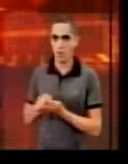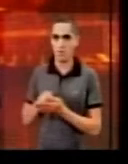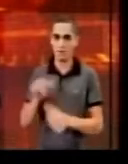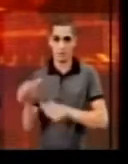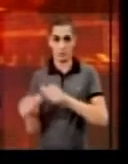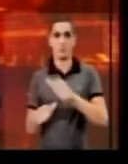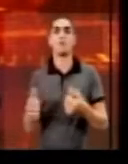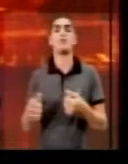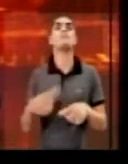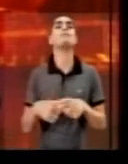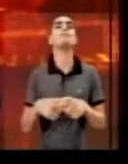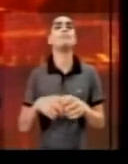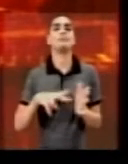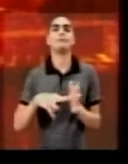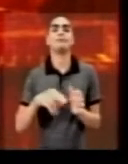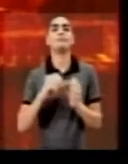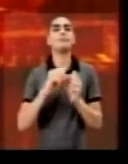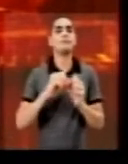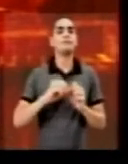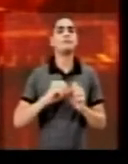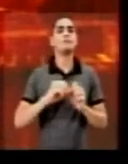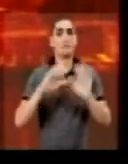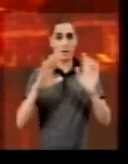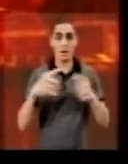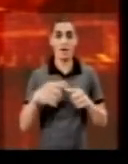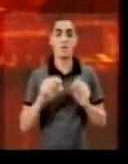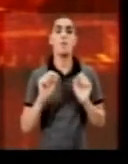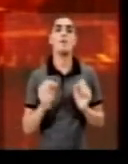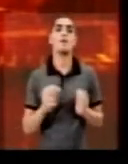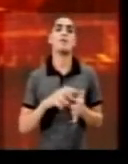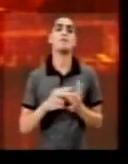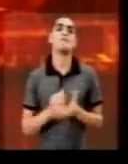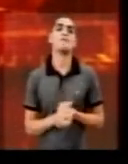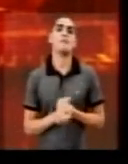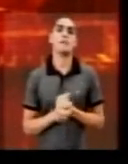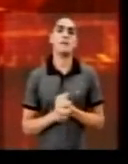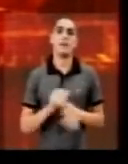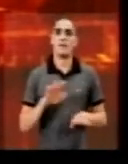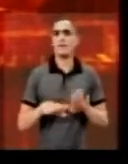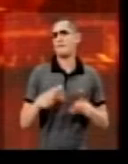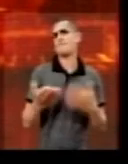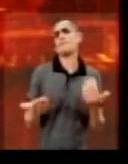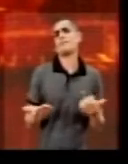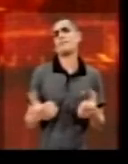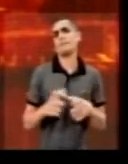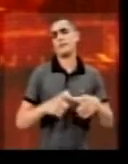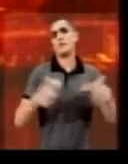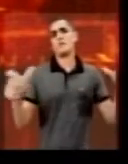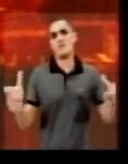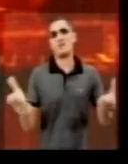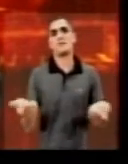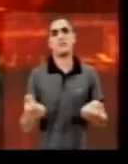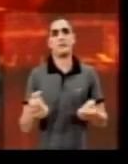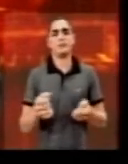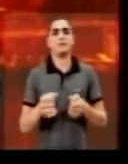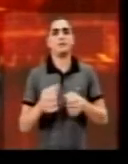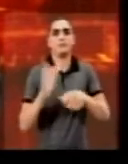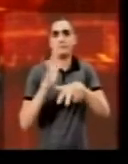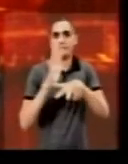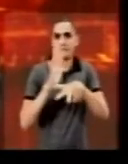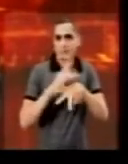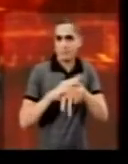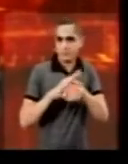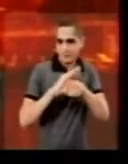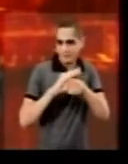de mortalidade de quem vai para a UTI, mas aqueles que se recuperam, eles não saem da UTI e vão embora para